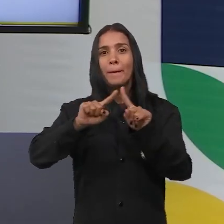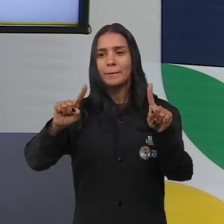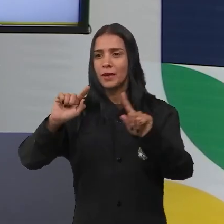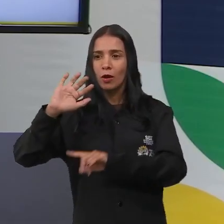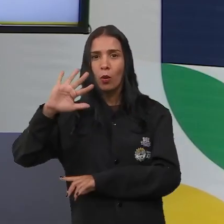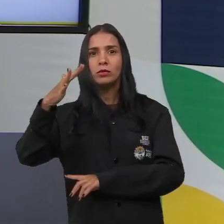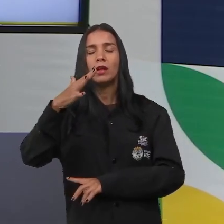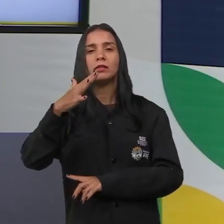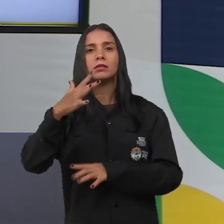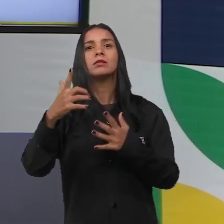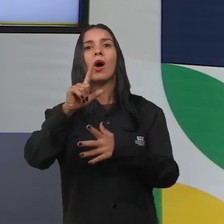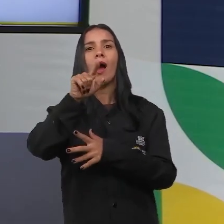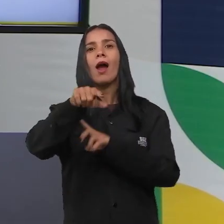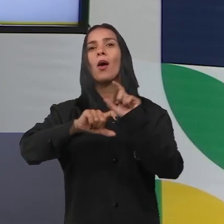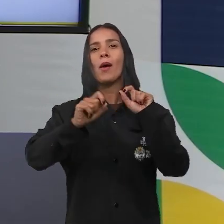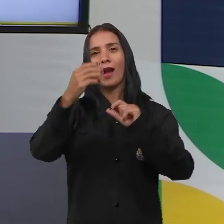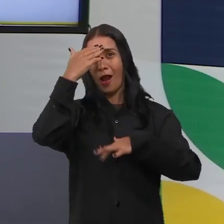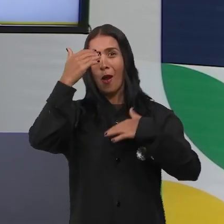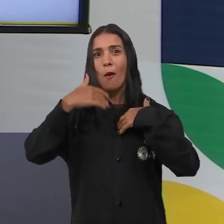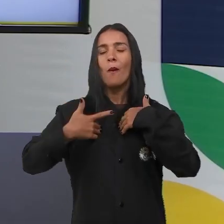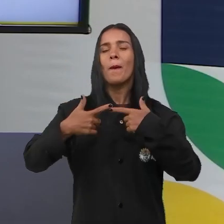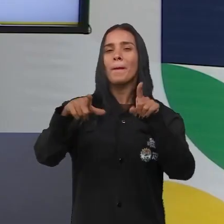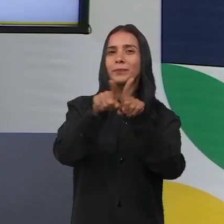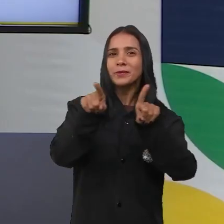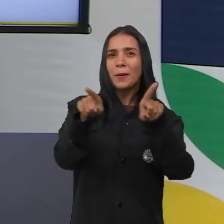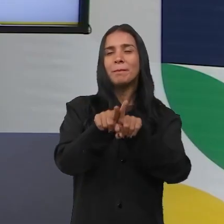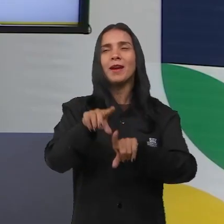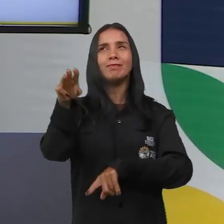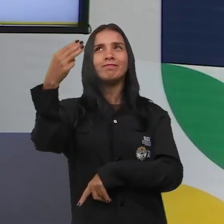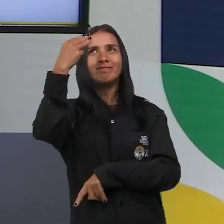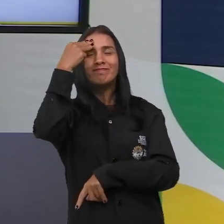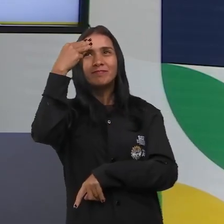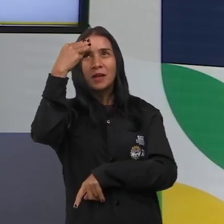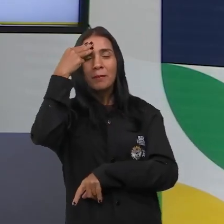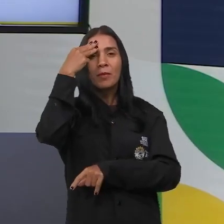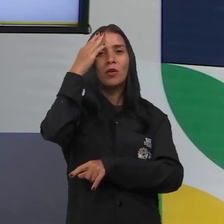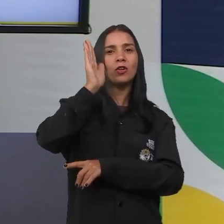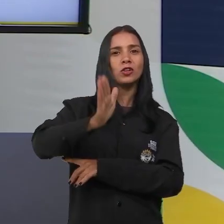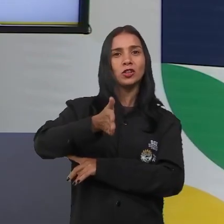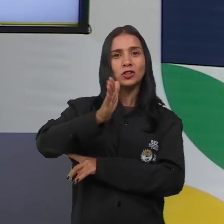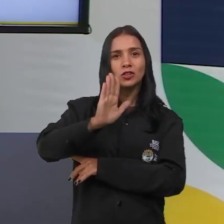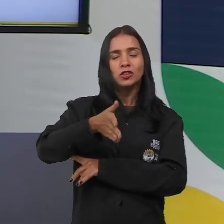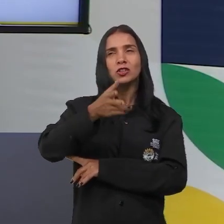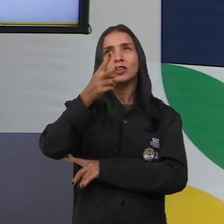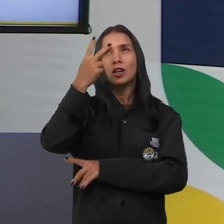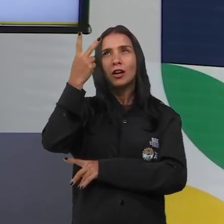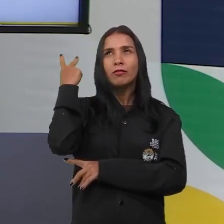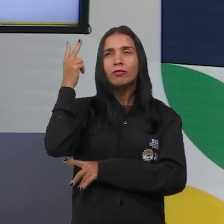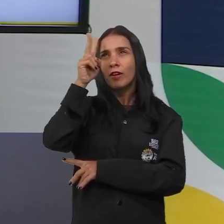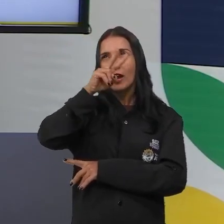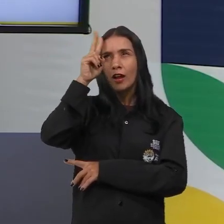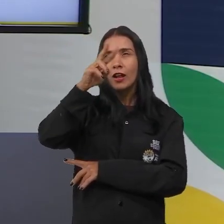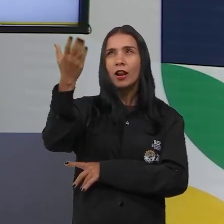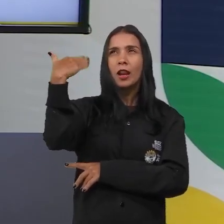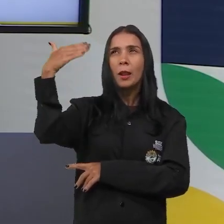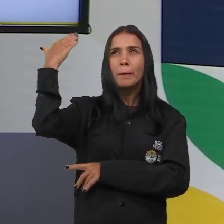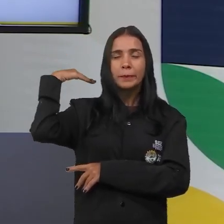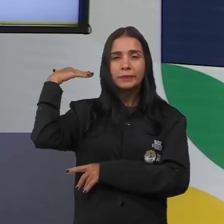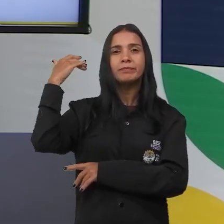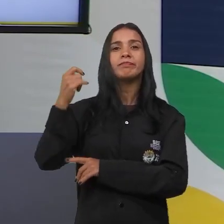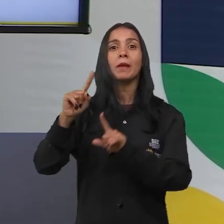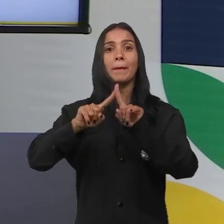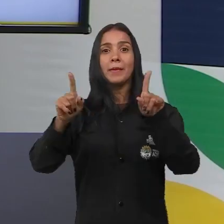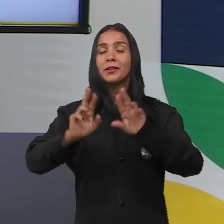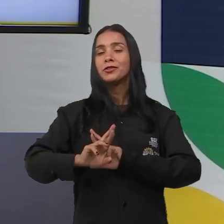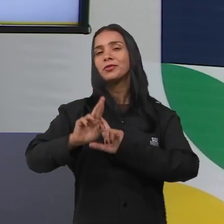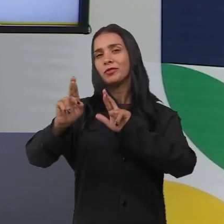corpo enquanto instrumento, da nossa memória também enquanto instrumento para as encenações, mas de uma forma